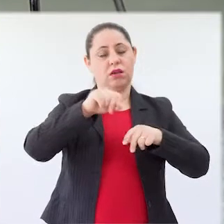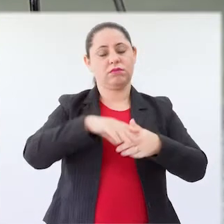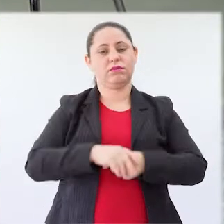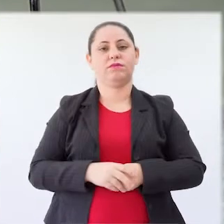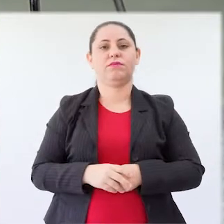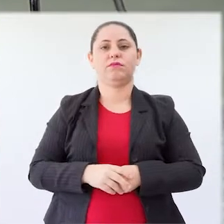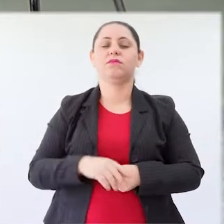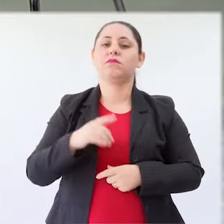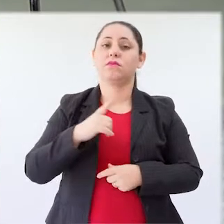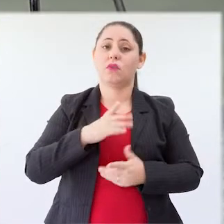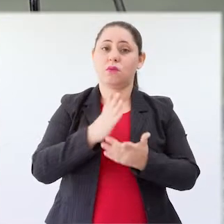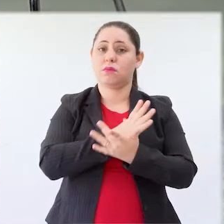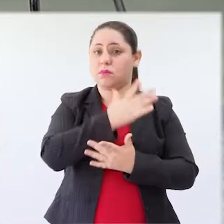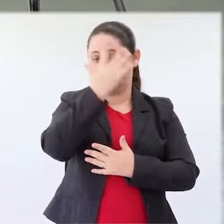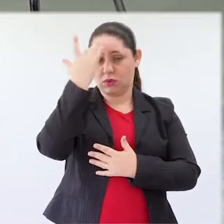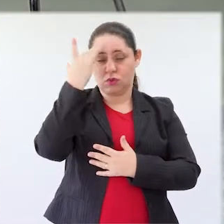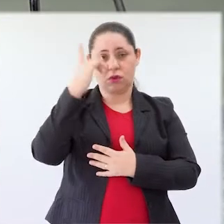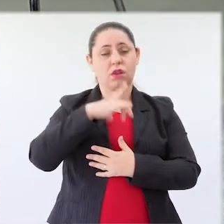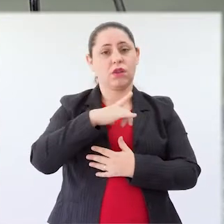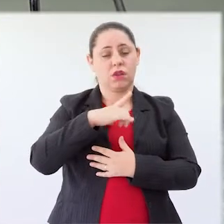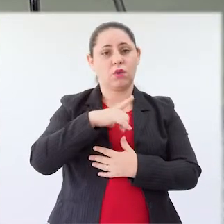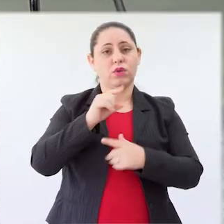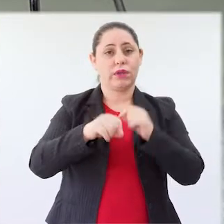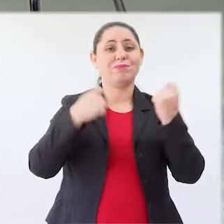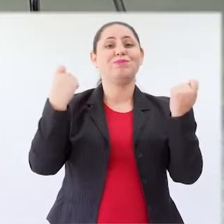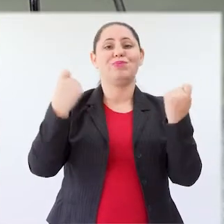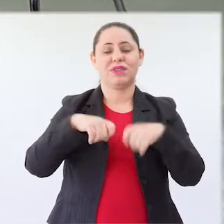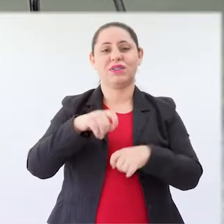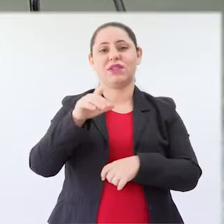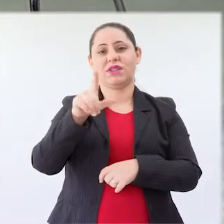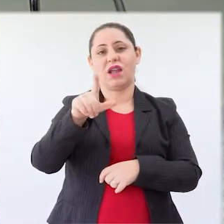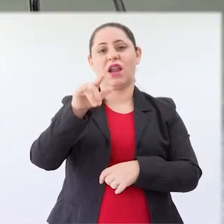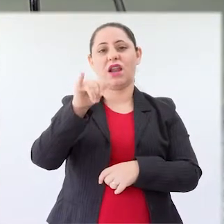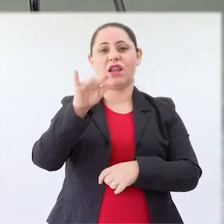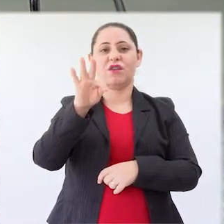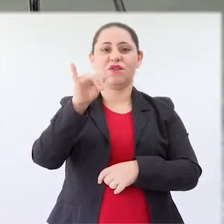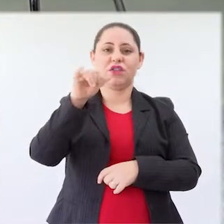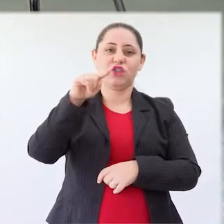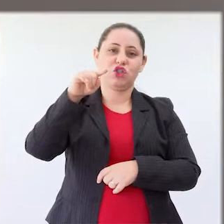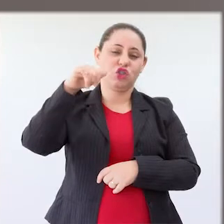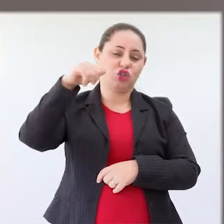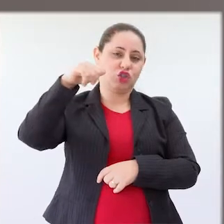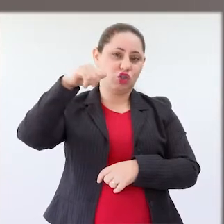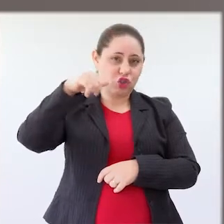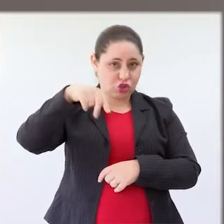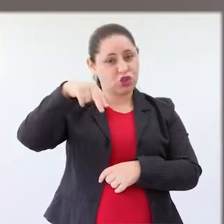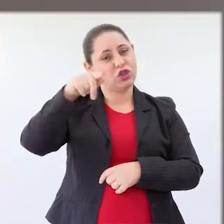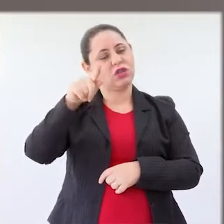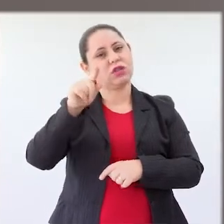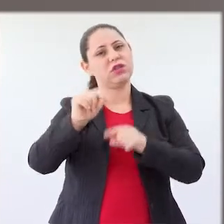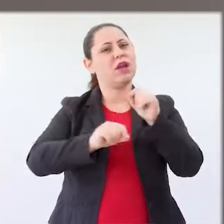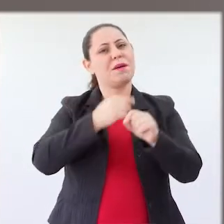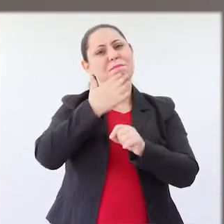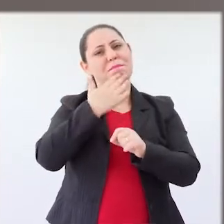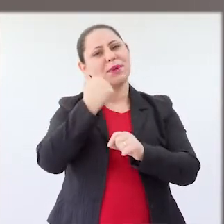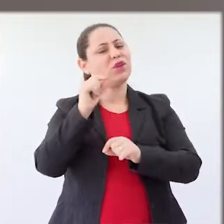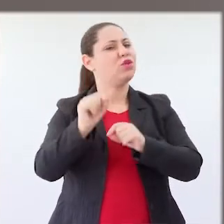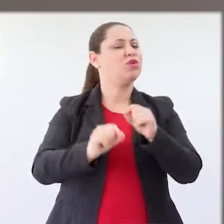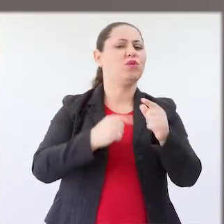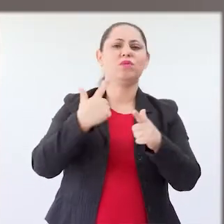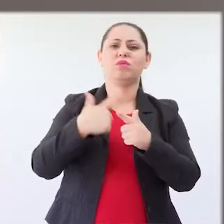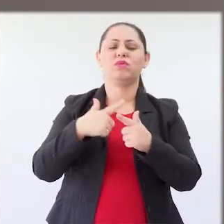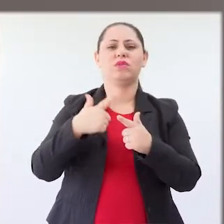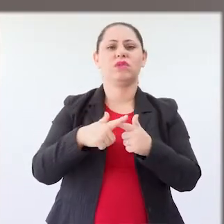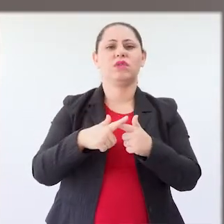Existem alguns pacientes que são candidatos a fazer o lifting, né? Eu gosto de deixar isso bem claro. Olha, às vezes seria melhor você fazer um